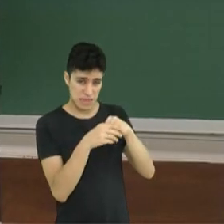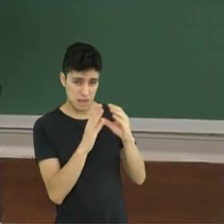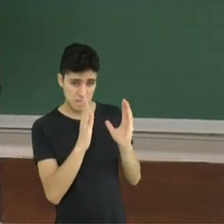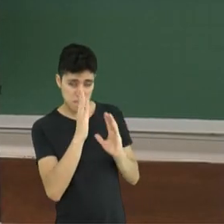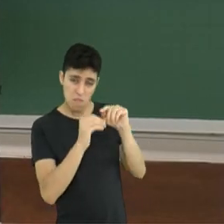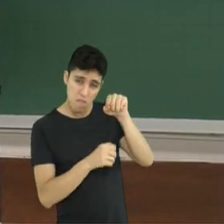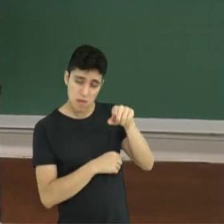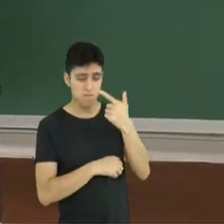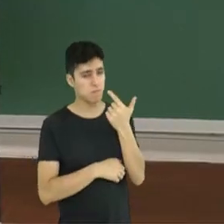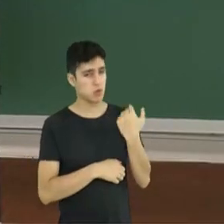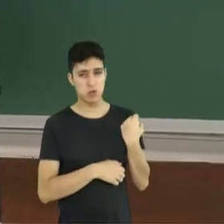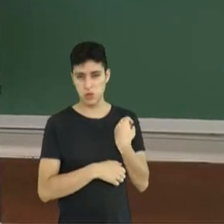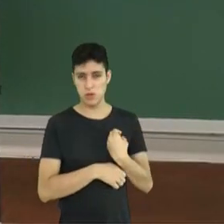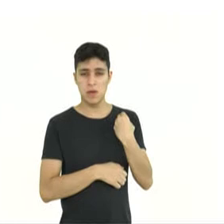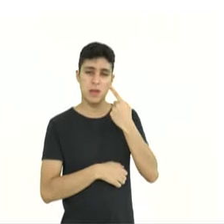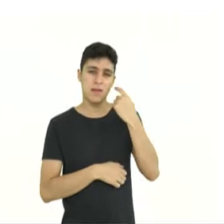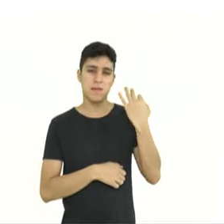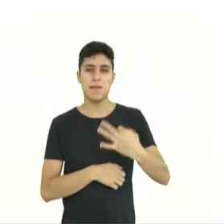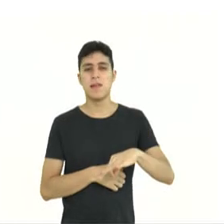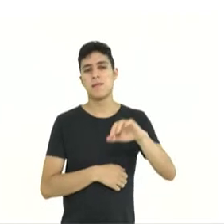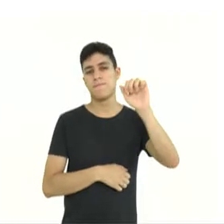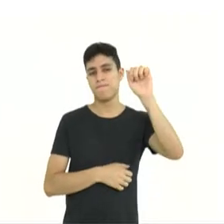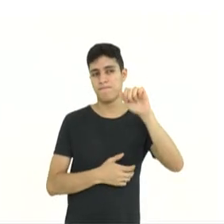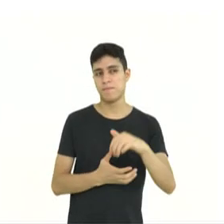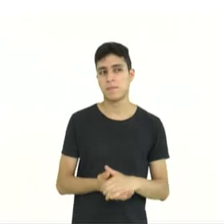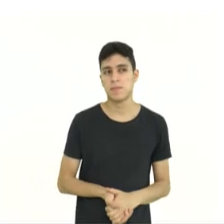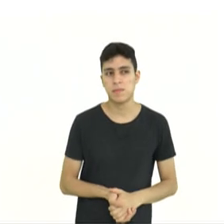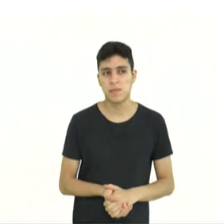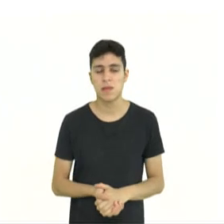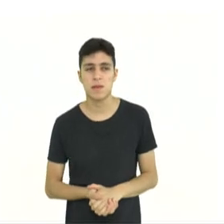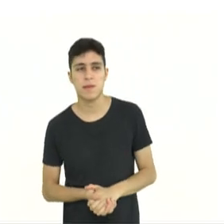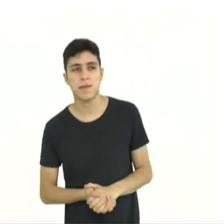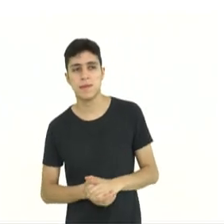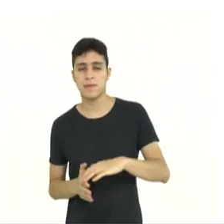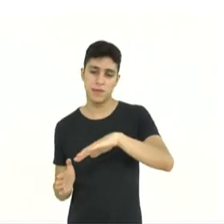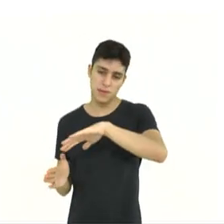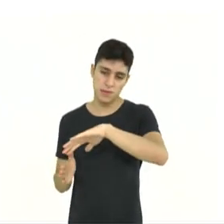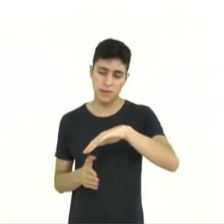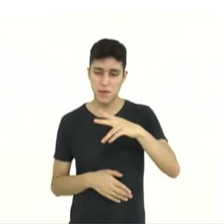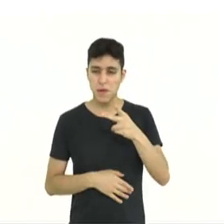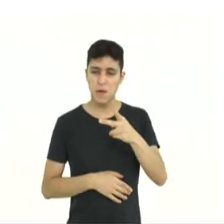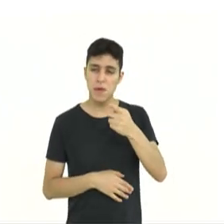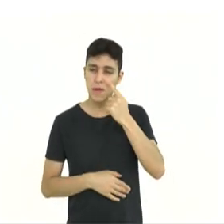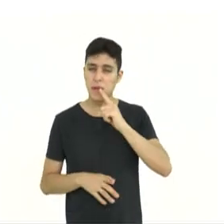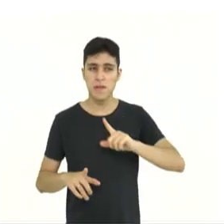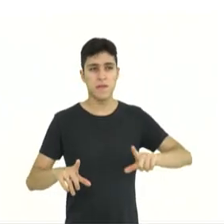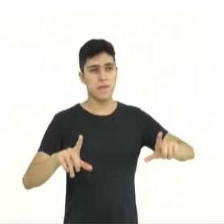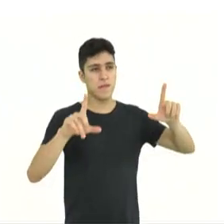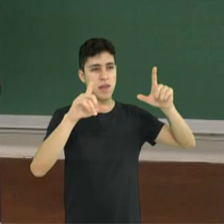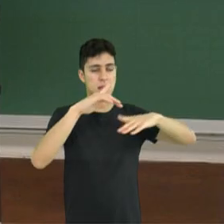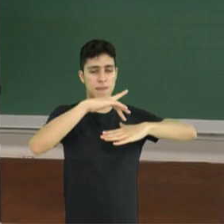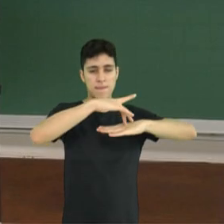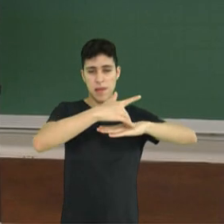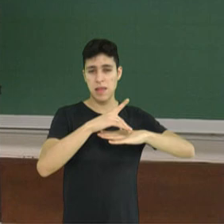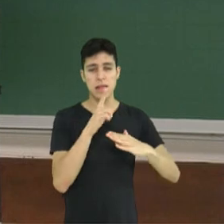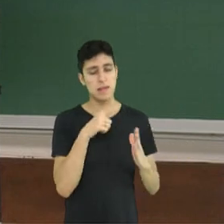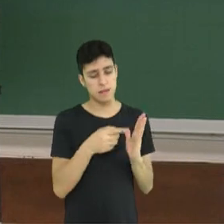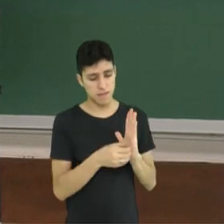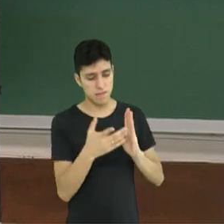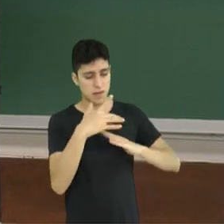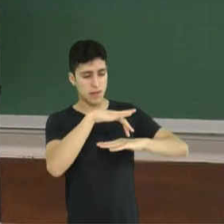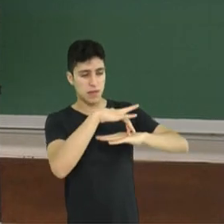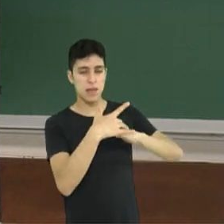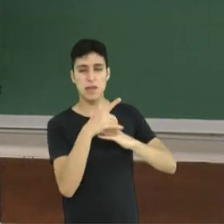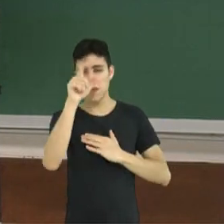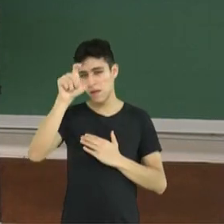Impressionismo então alternativa a alternativa correta prosseguindo aí a foto de Gabriela harina para variar tem muitas bailarinas